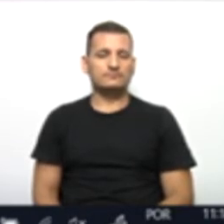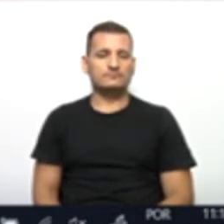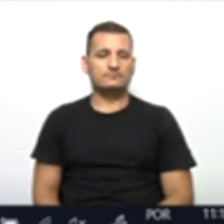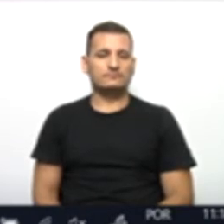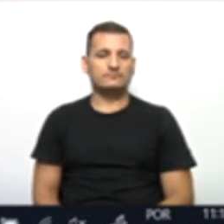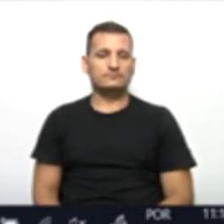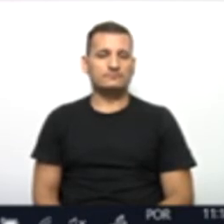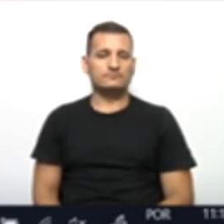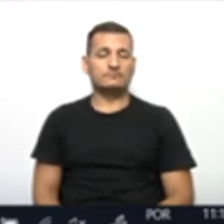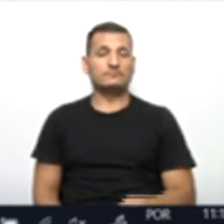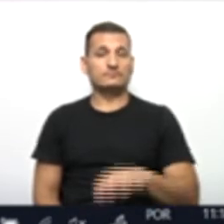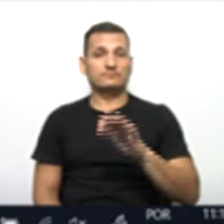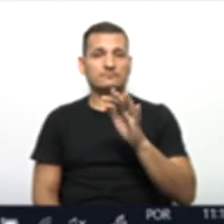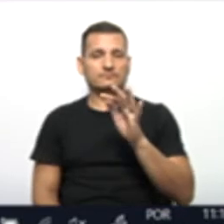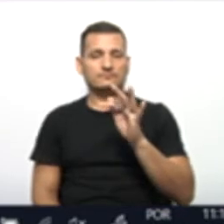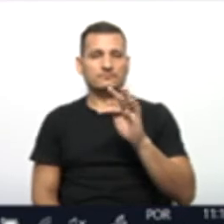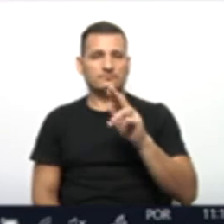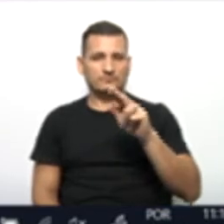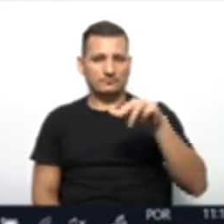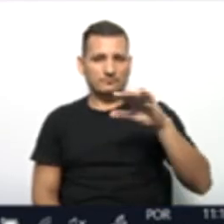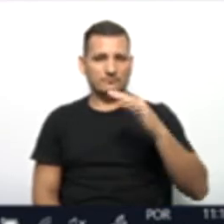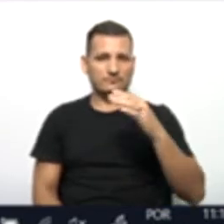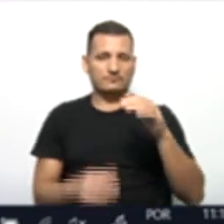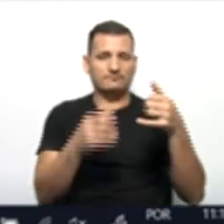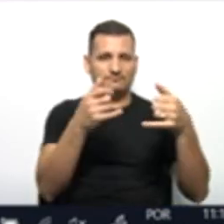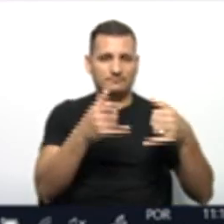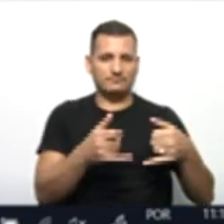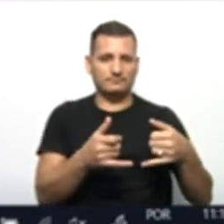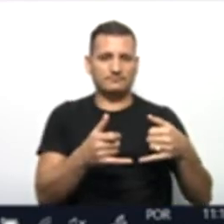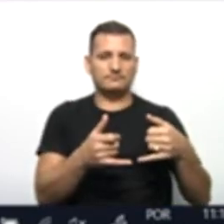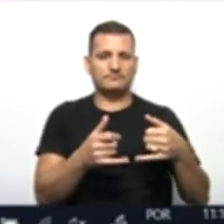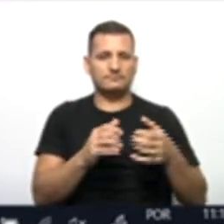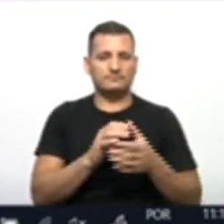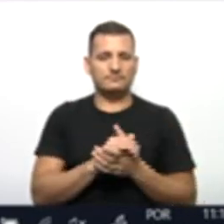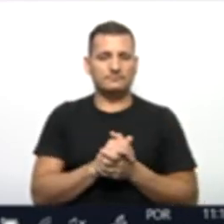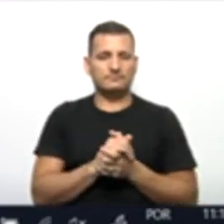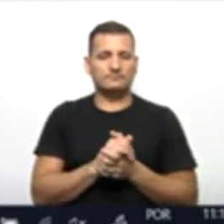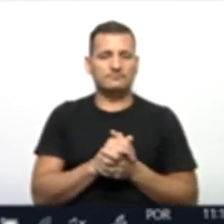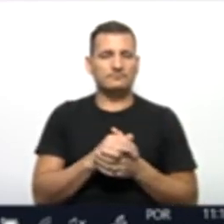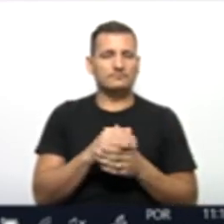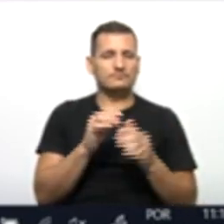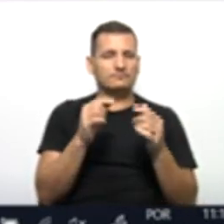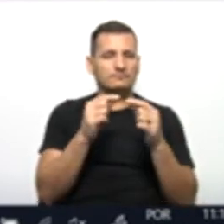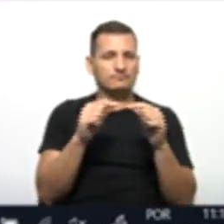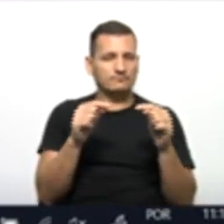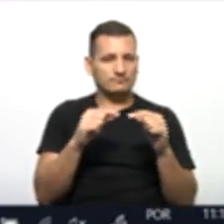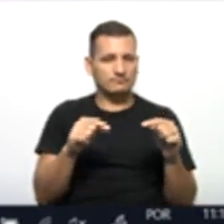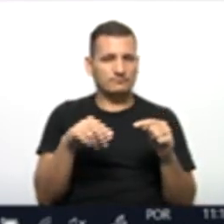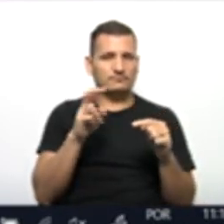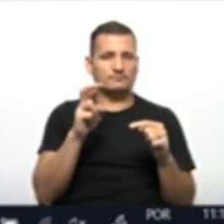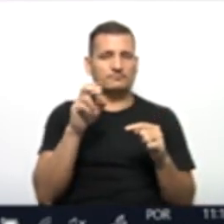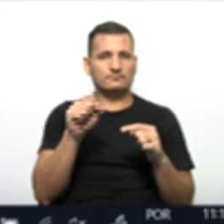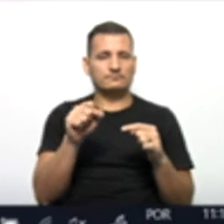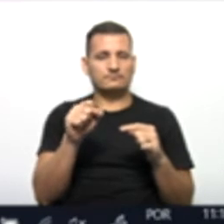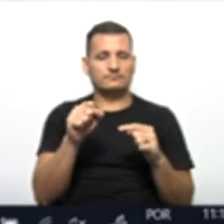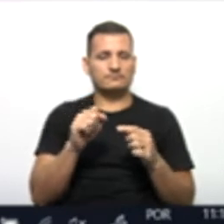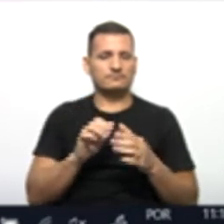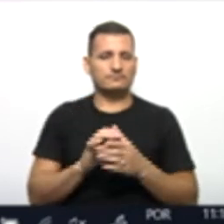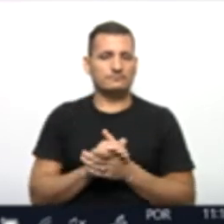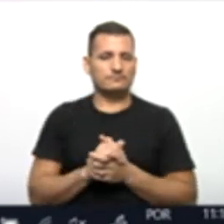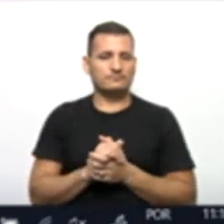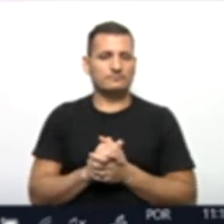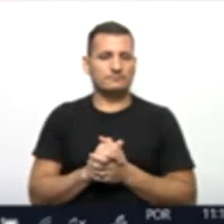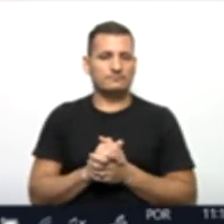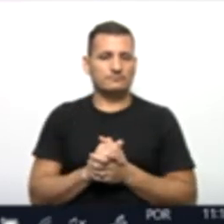essa função gente pra linha 58 pra mostrar pra vocês